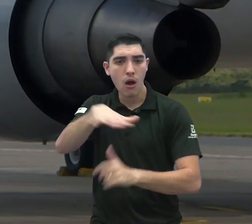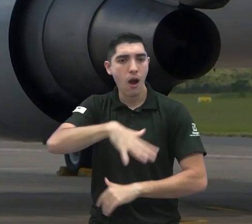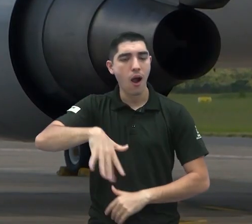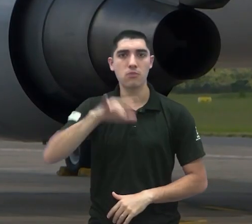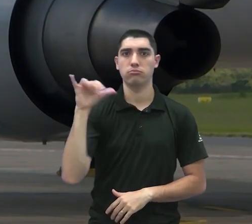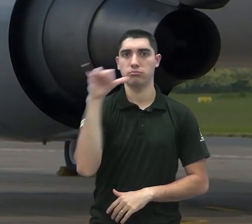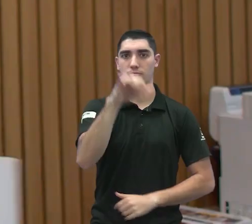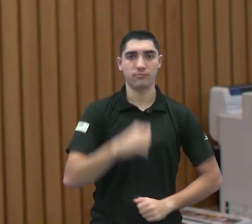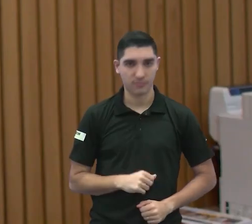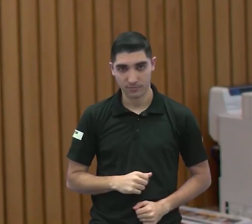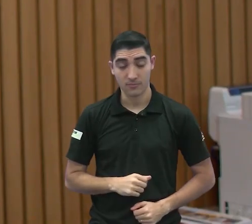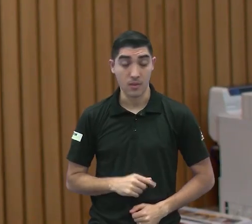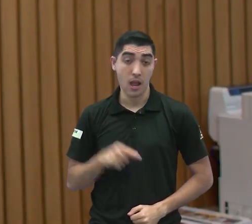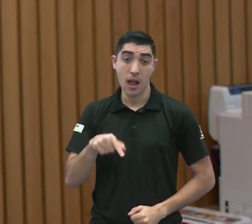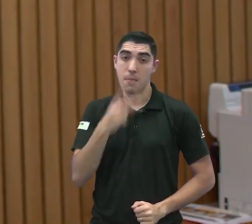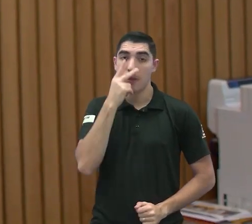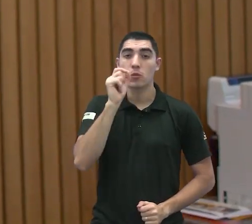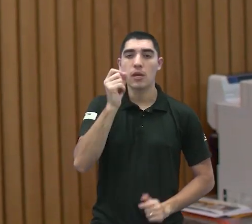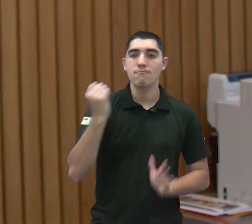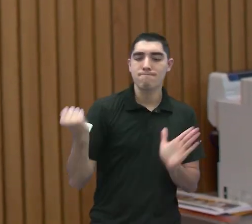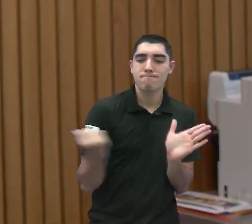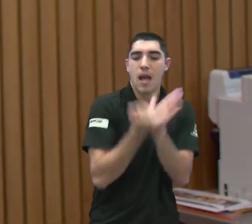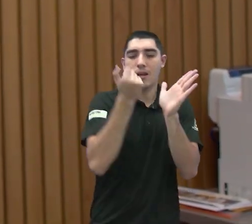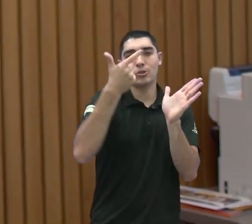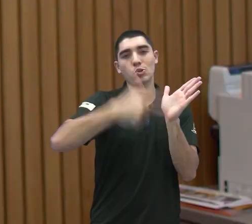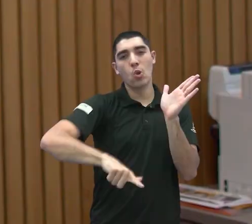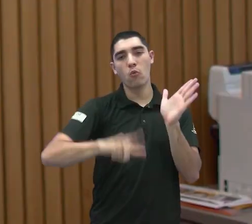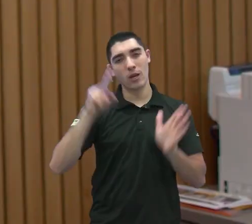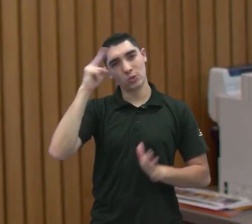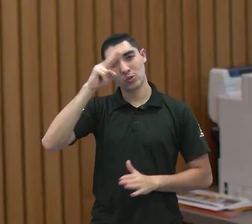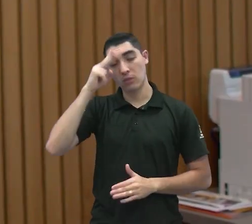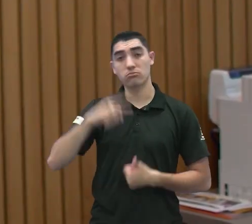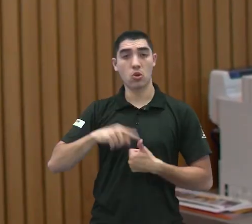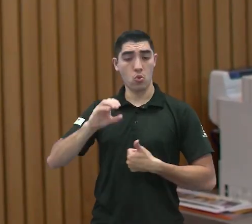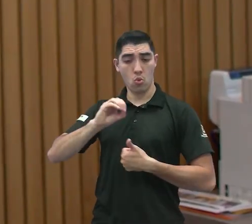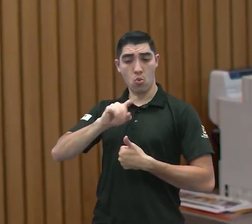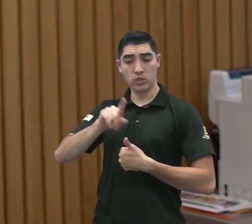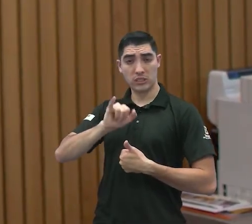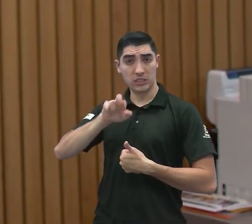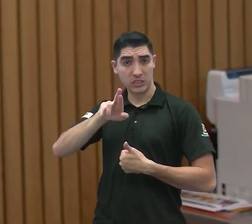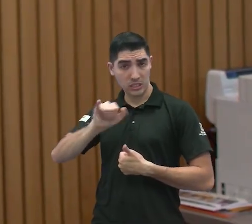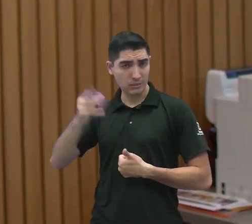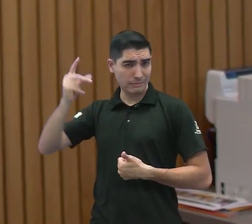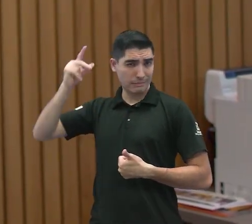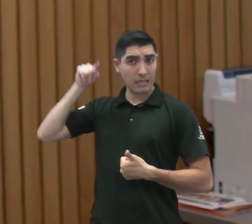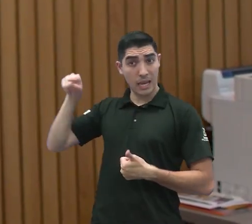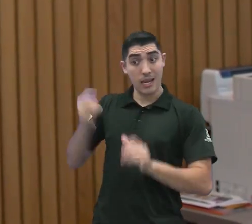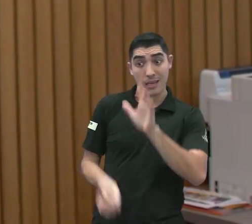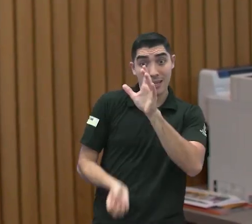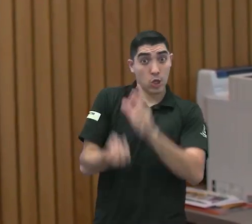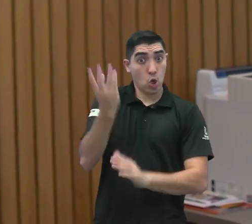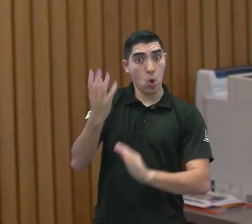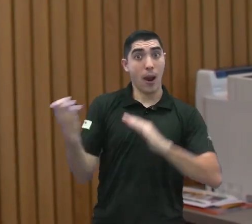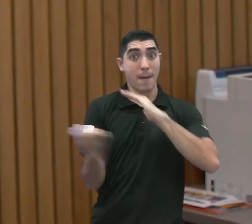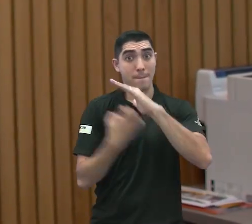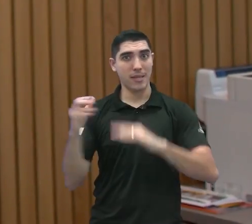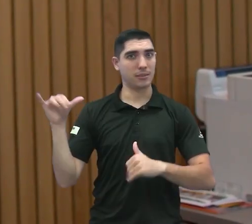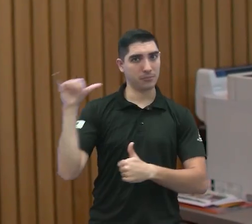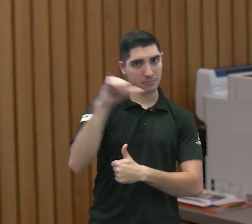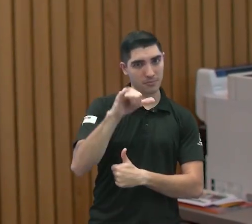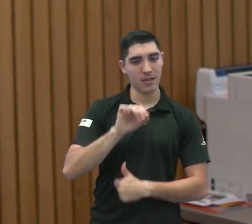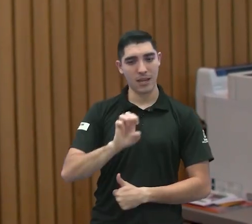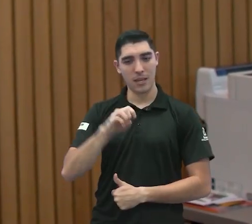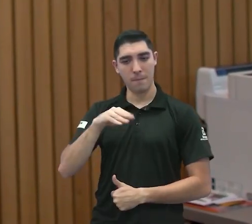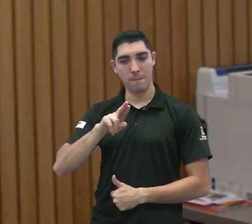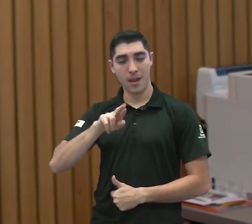da aeronáutica. Olha, remarca a história da cidade, né? Desde Osiris Silva, que foi o fundador da